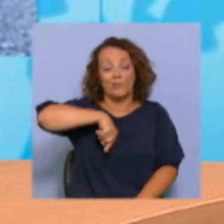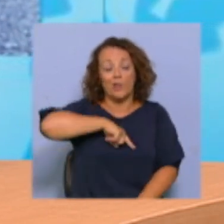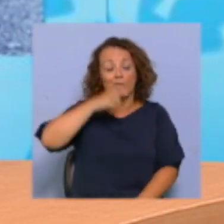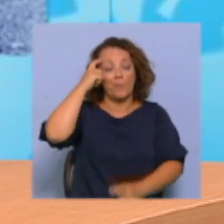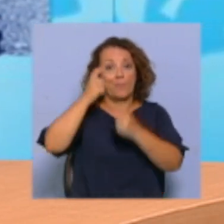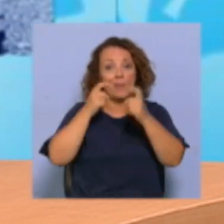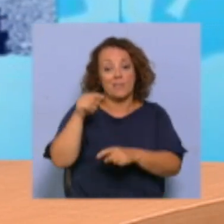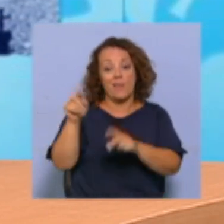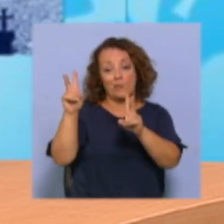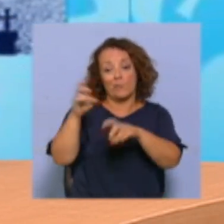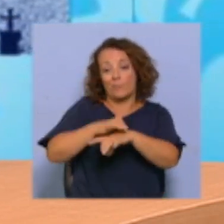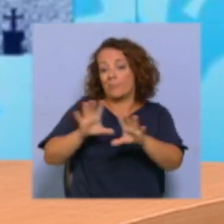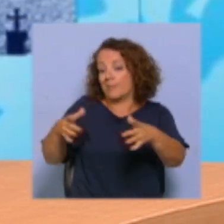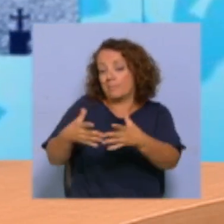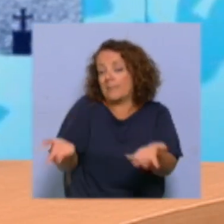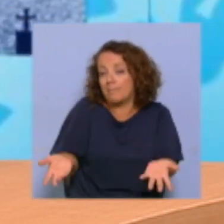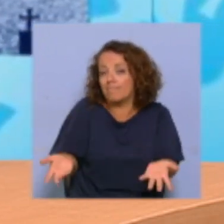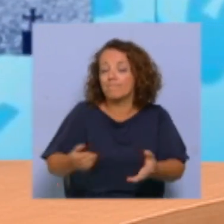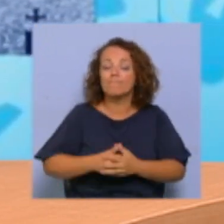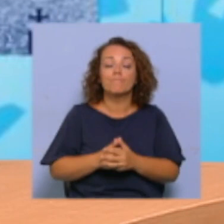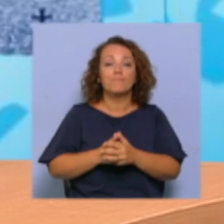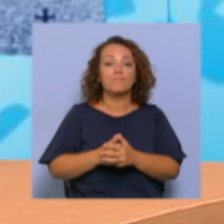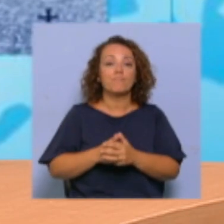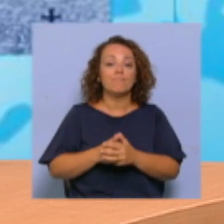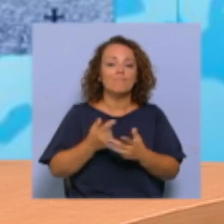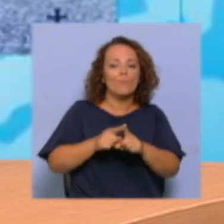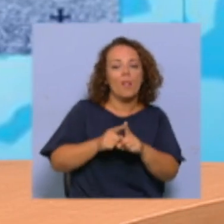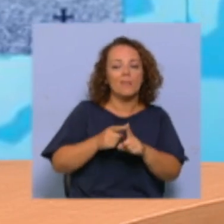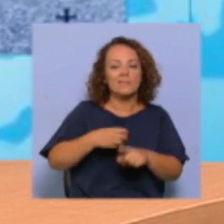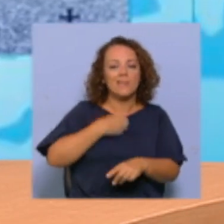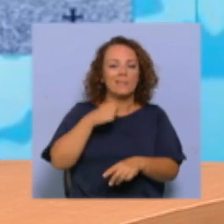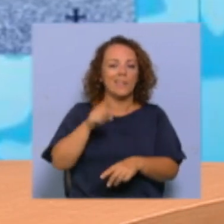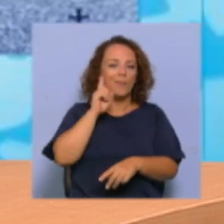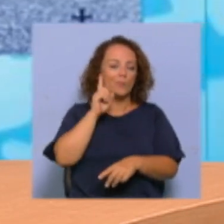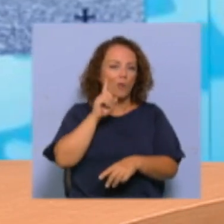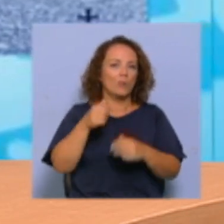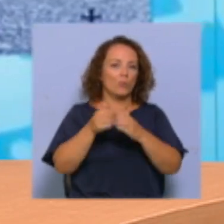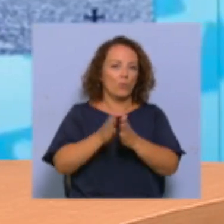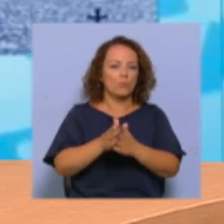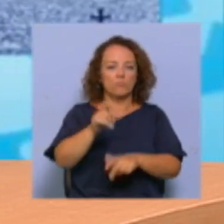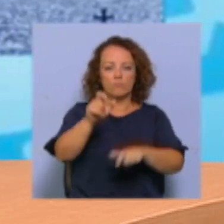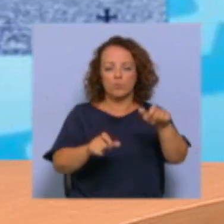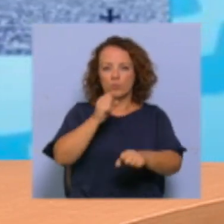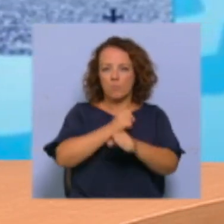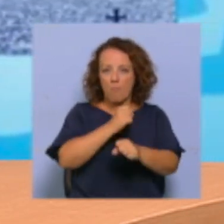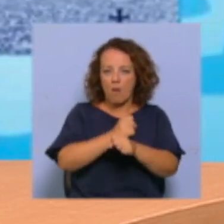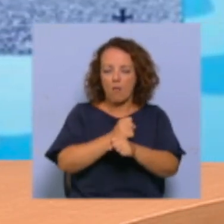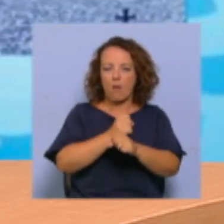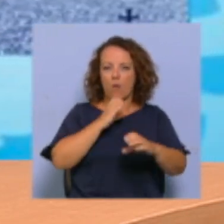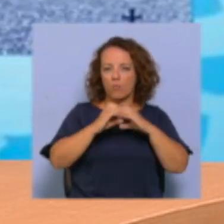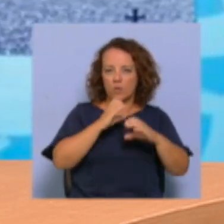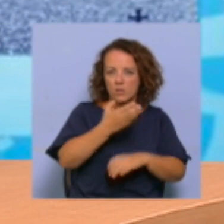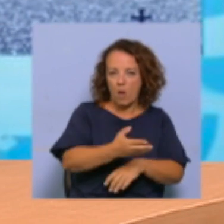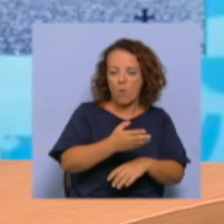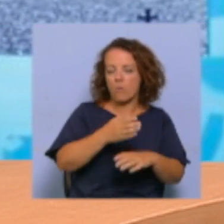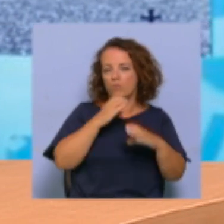pandemia e a falar sobre a pandemia. E, portanto, achámos que talvez fosse útil para todos nós, para todas as pessoas que trabalham a comunicação e, de modo especial, as pessoas que trabalham a